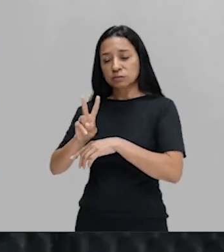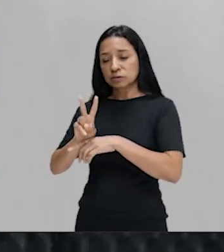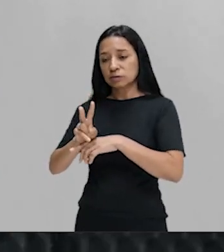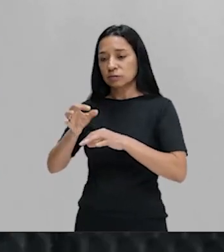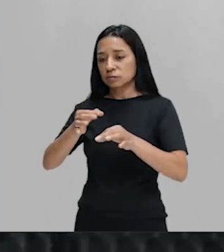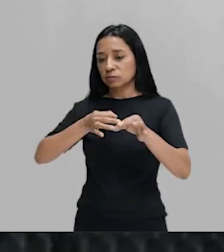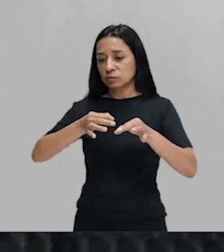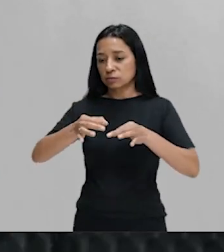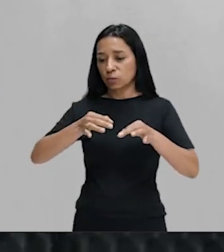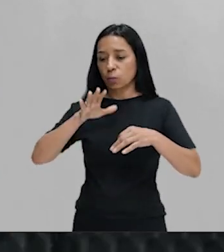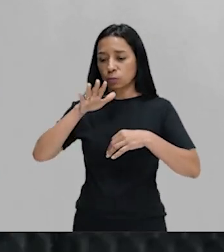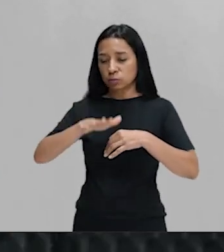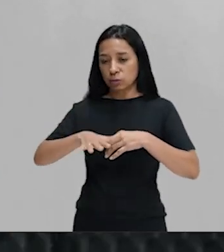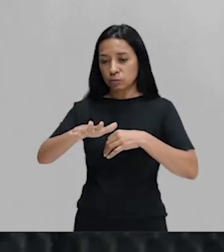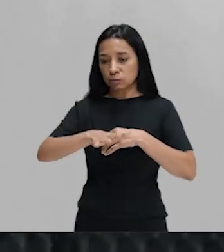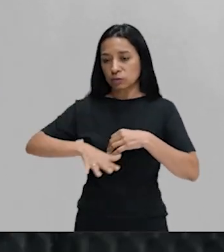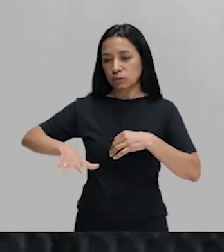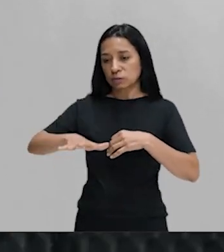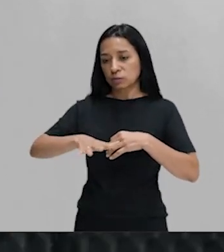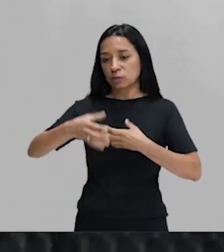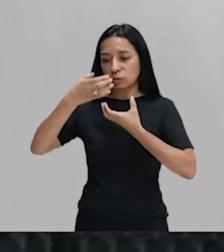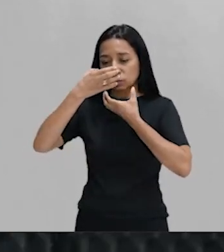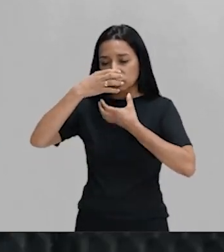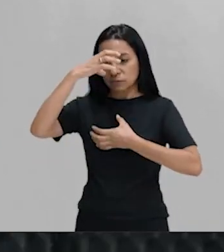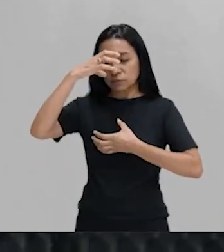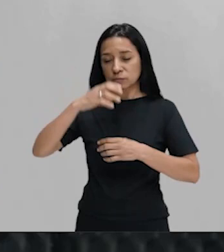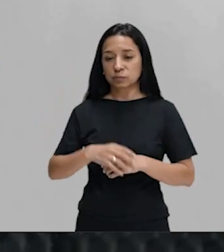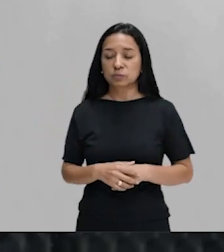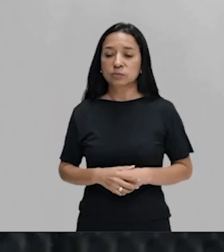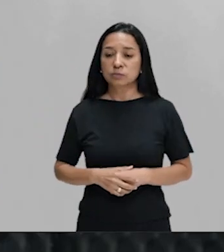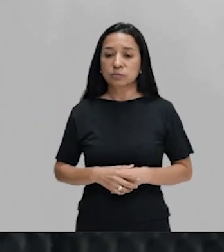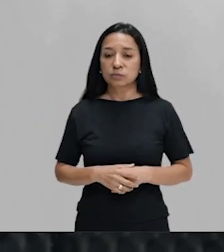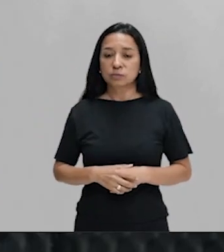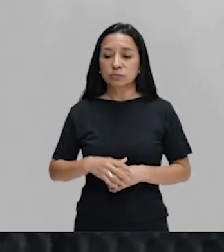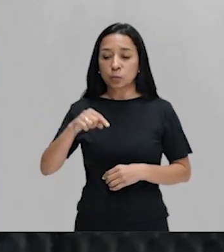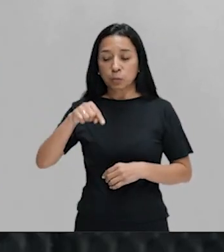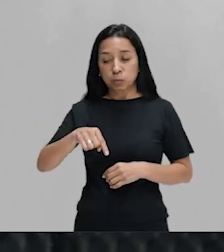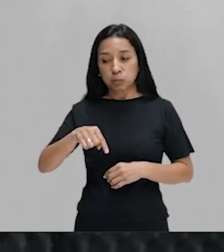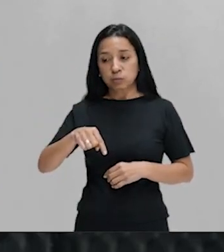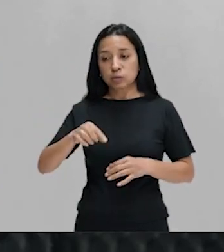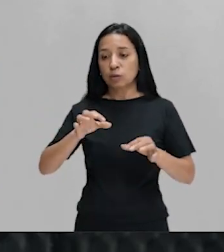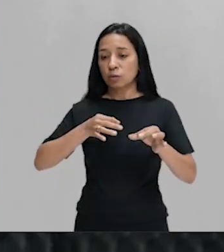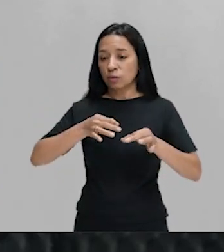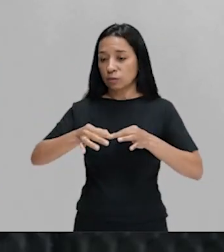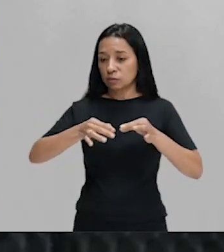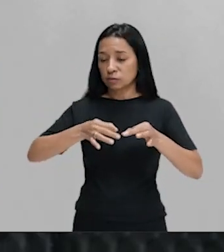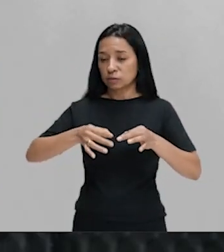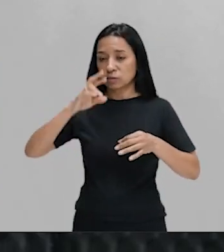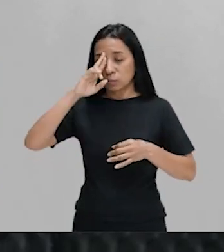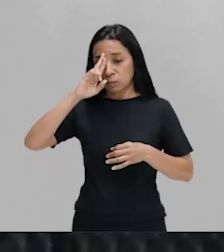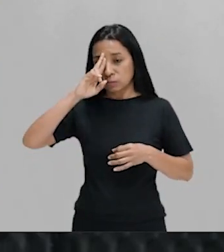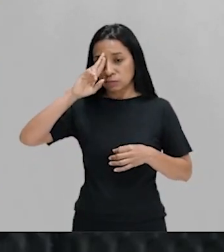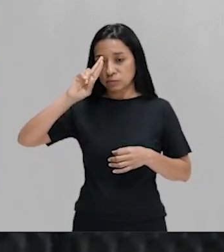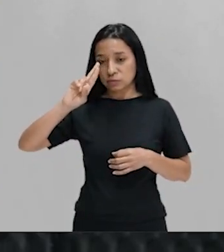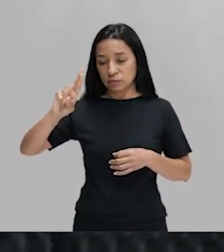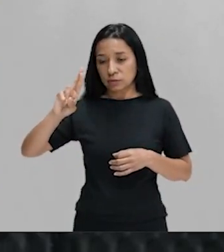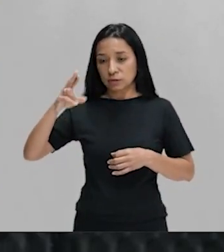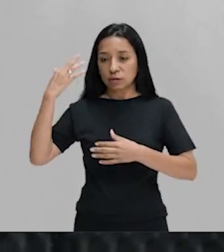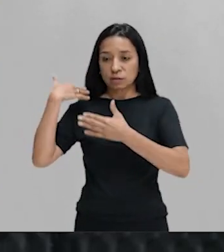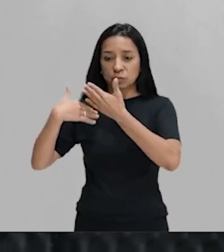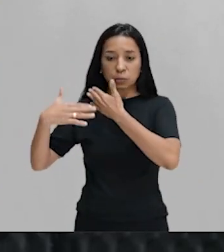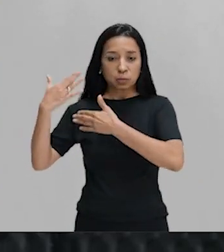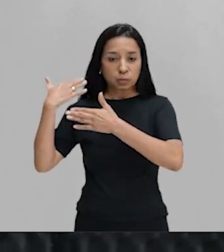dentro do território afegão. Inclusive foi essa organização que era chefiada na